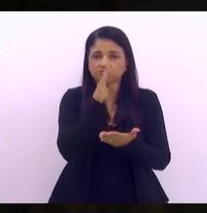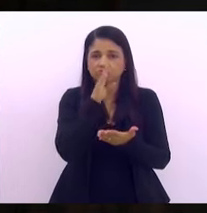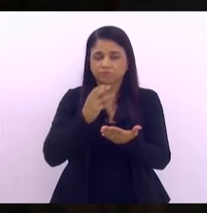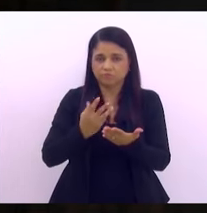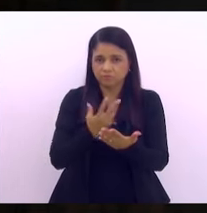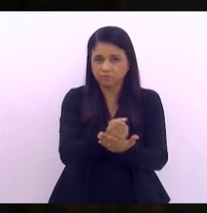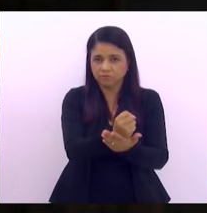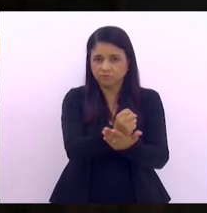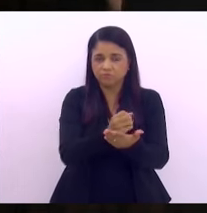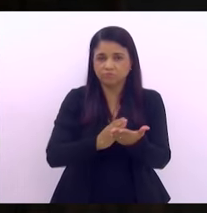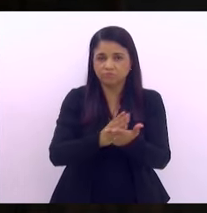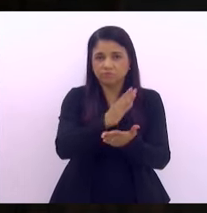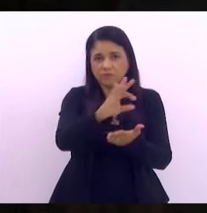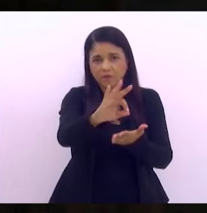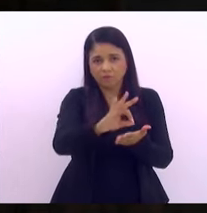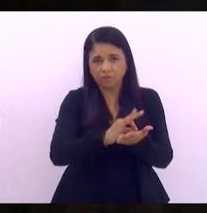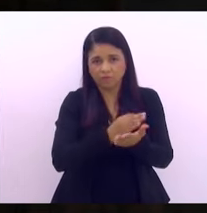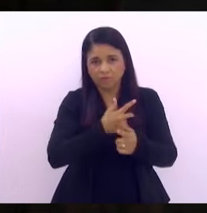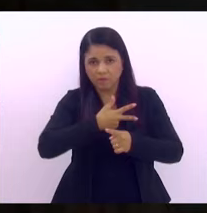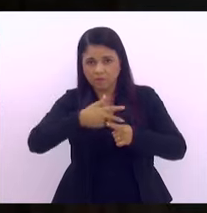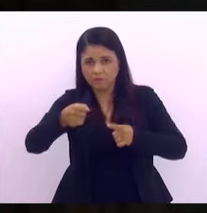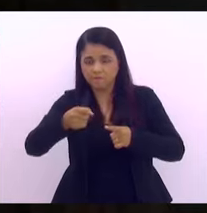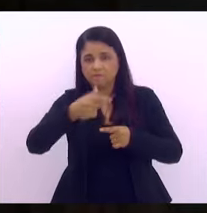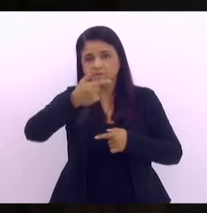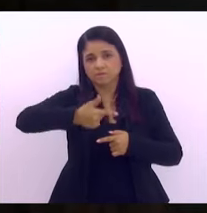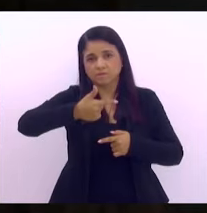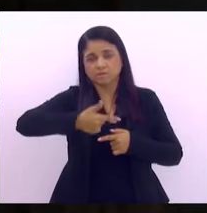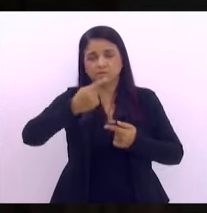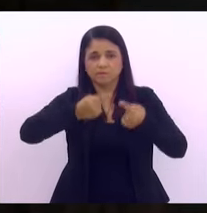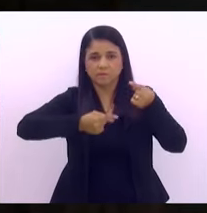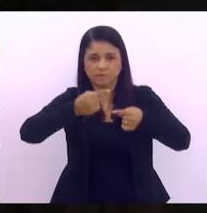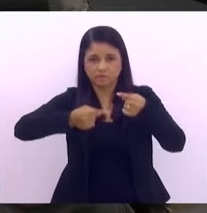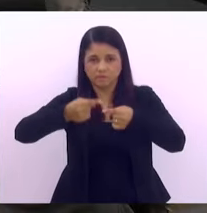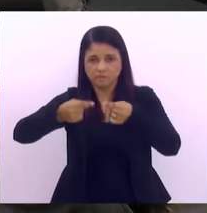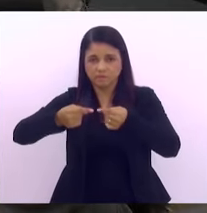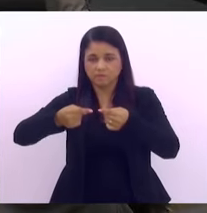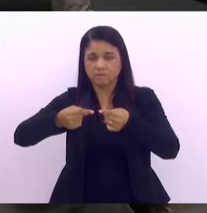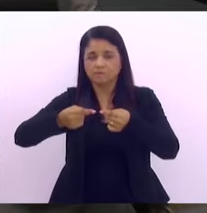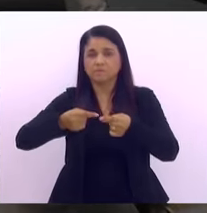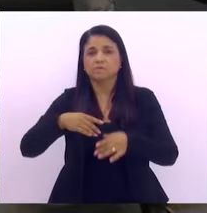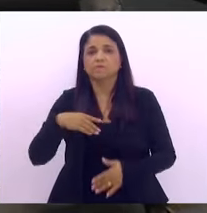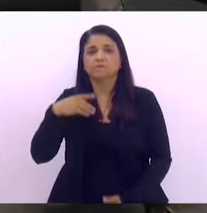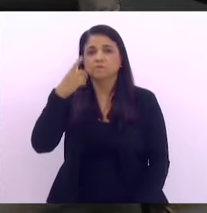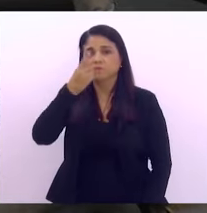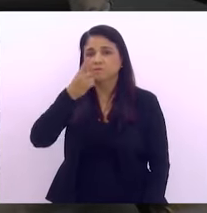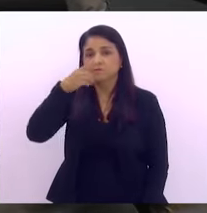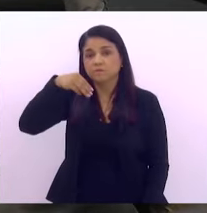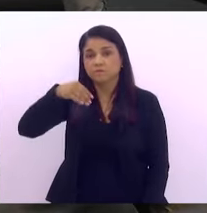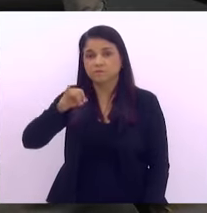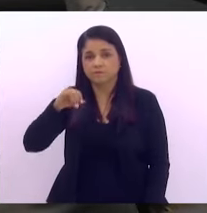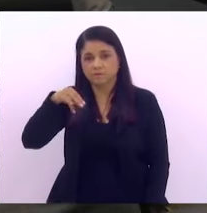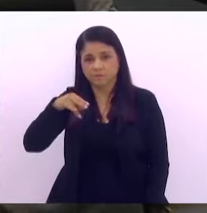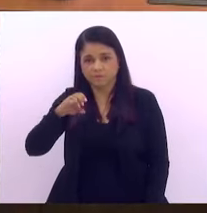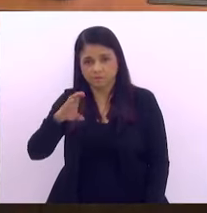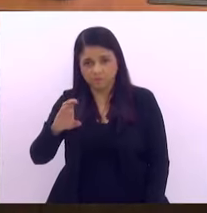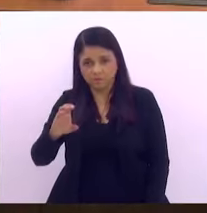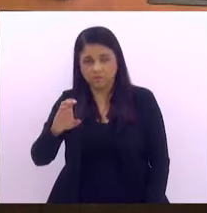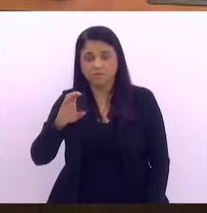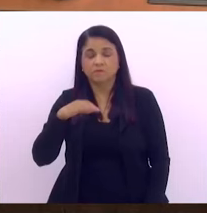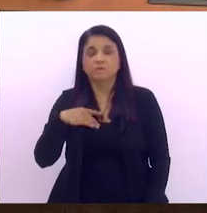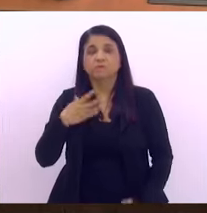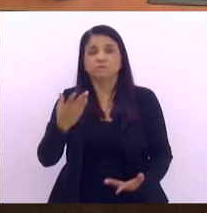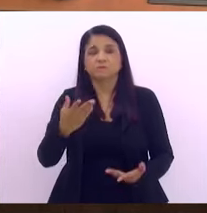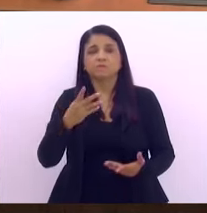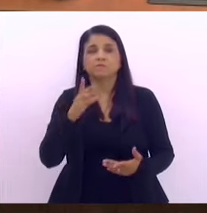Aprovado. Vai a redação do vencido para a segunda discussão. Pela ordem, presidente. Deputado Mink. É rapidinho. É sobre,